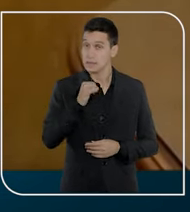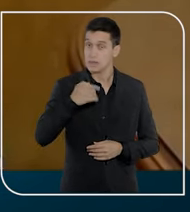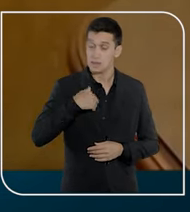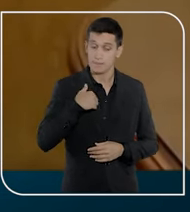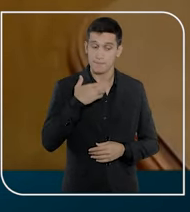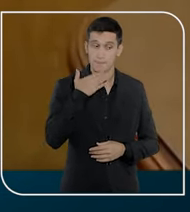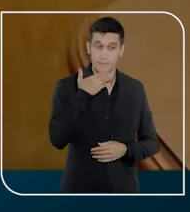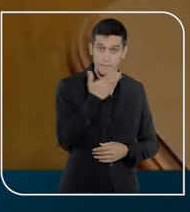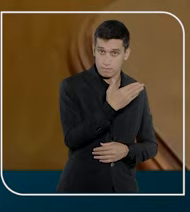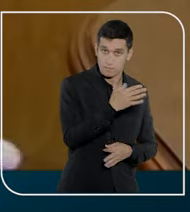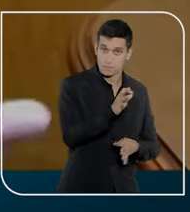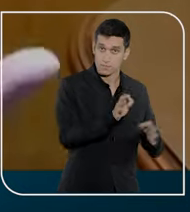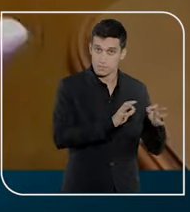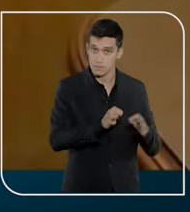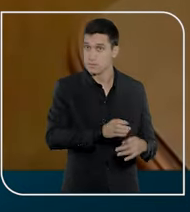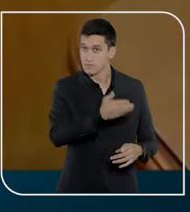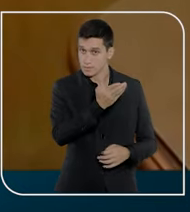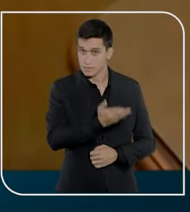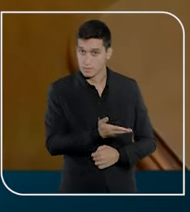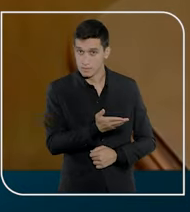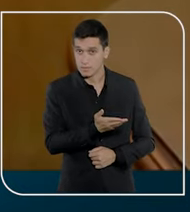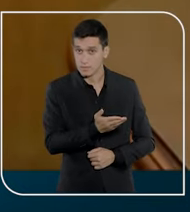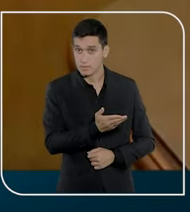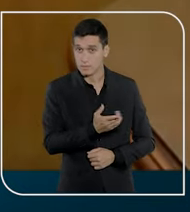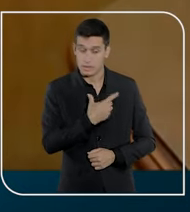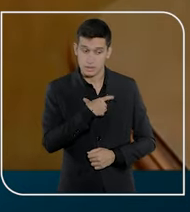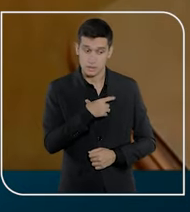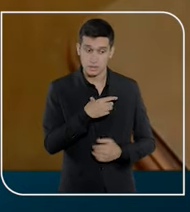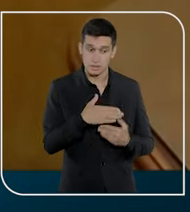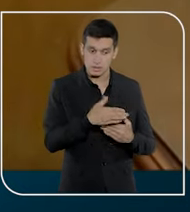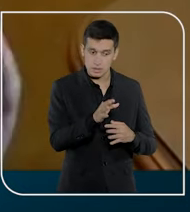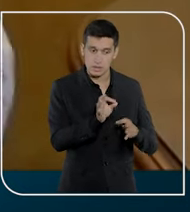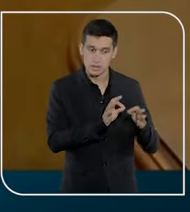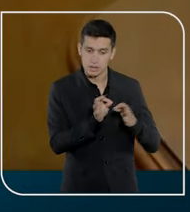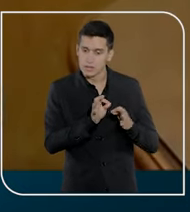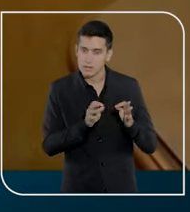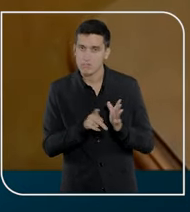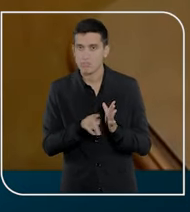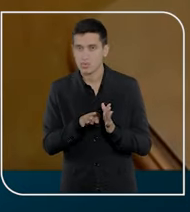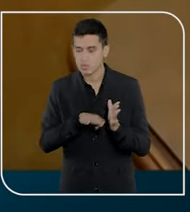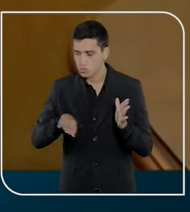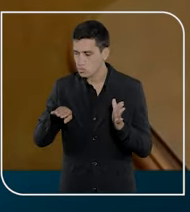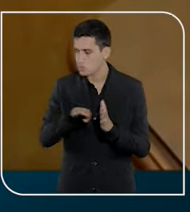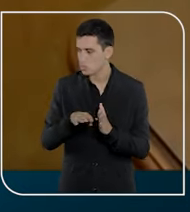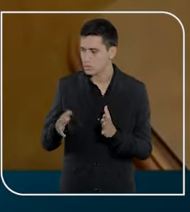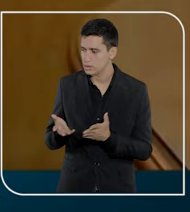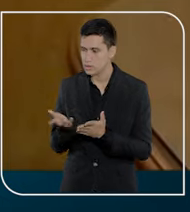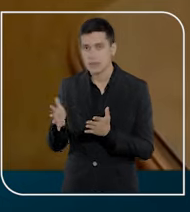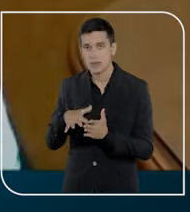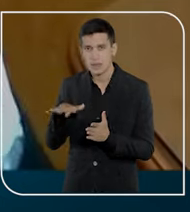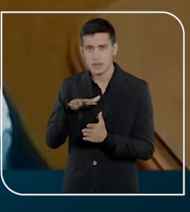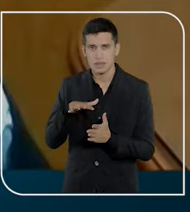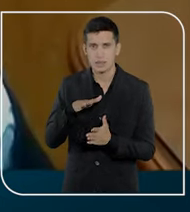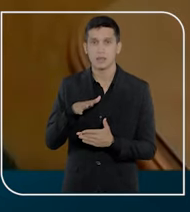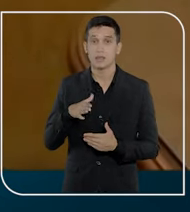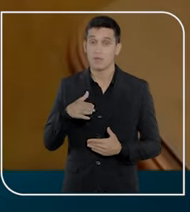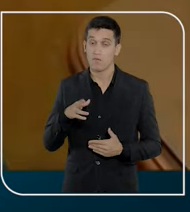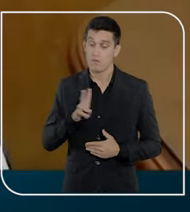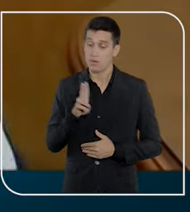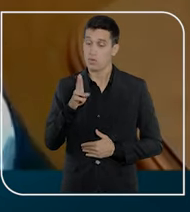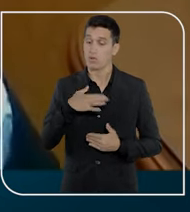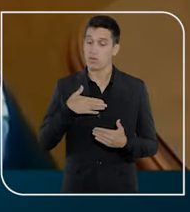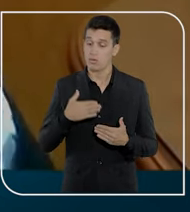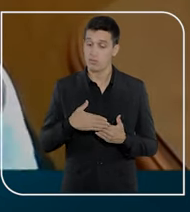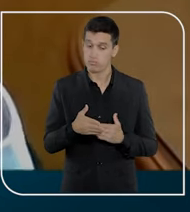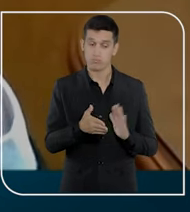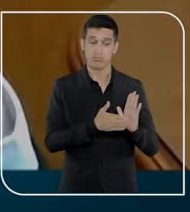a adjudicação e tenho concurso de adjudicantes, o valor que eu vou oferecer mínimo